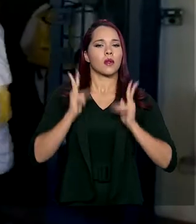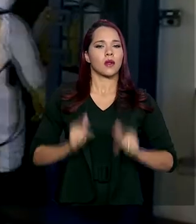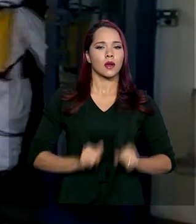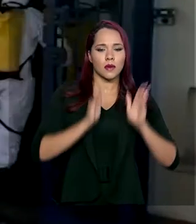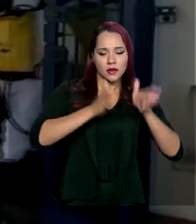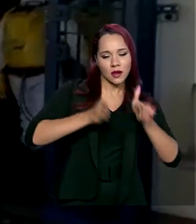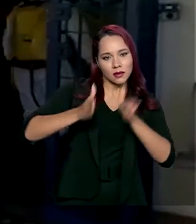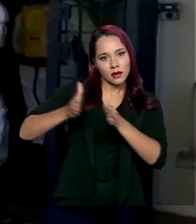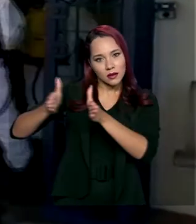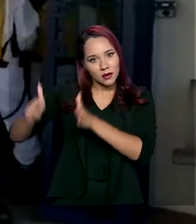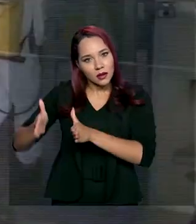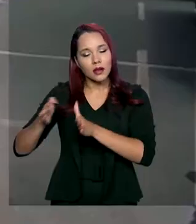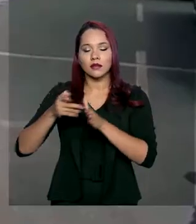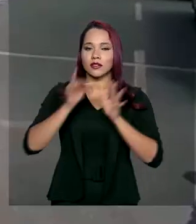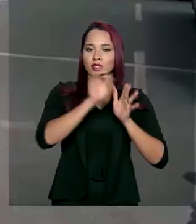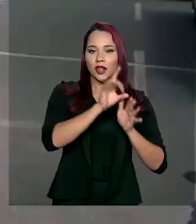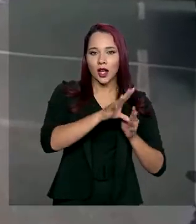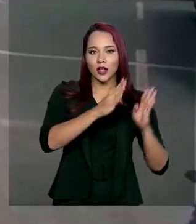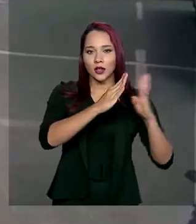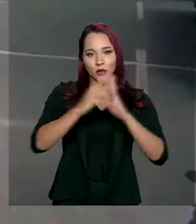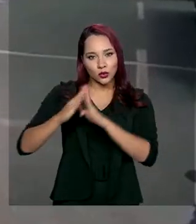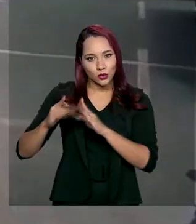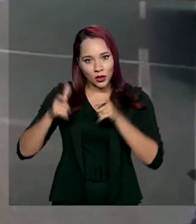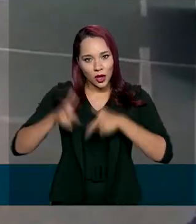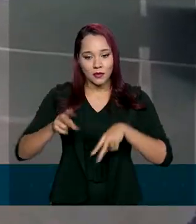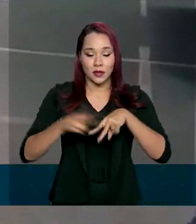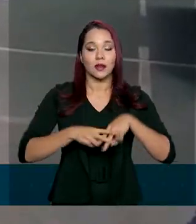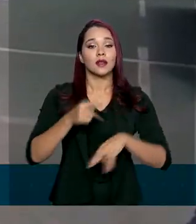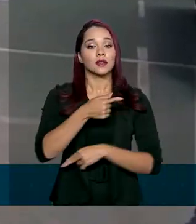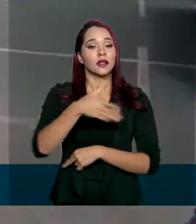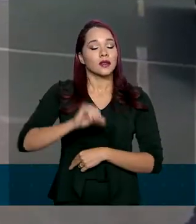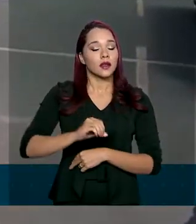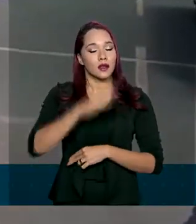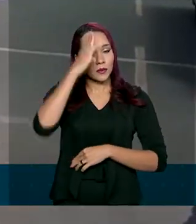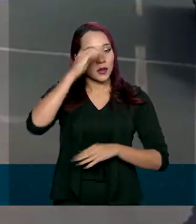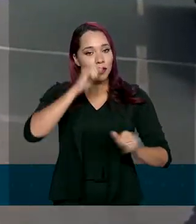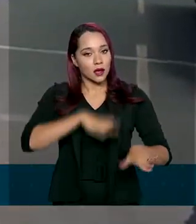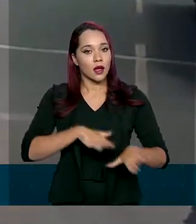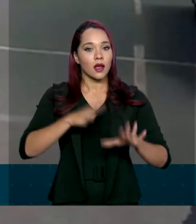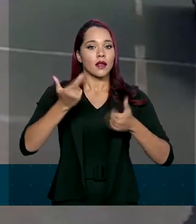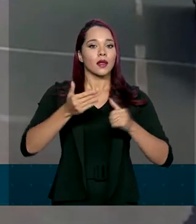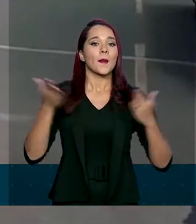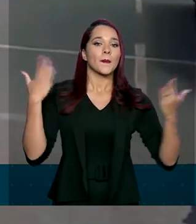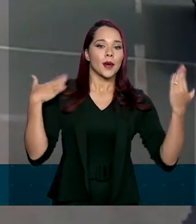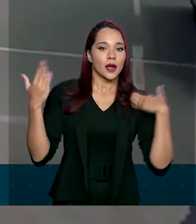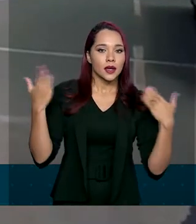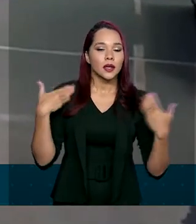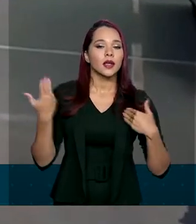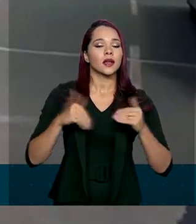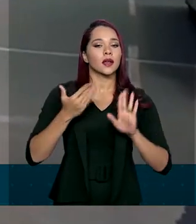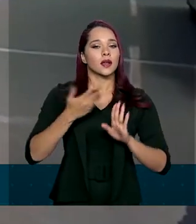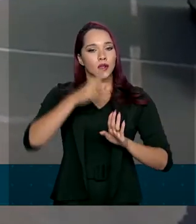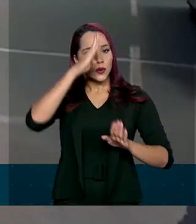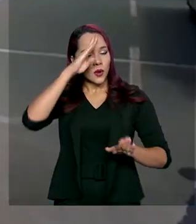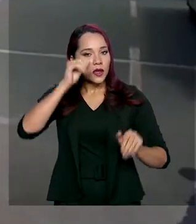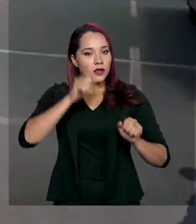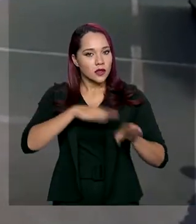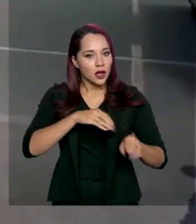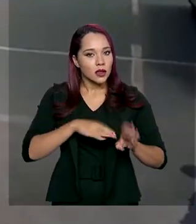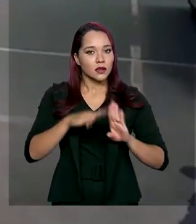blocos e as celas do complexo. 70 militares da Marinha do Brasil, do Exército Brasileiro e da Força Nacional